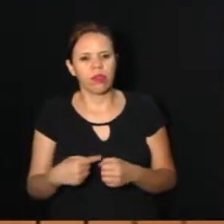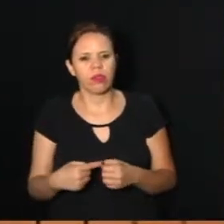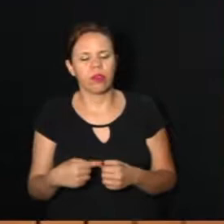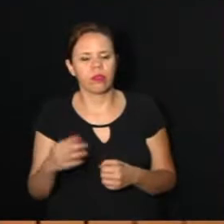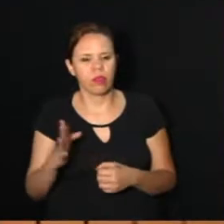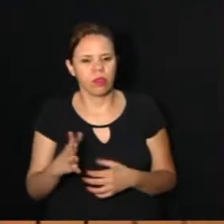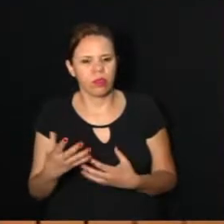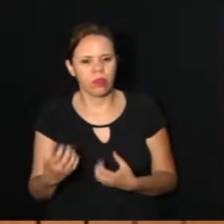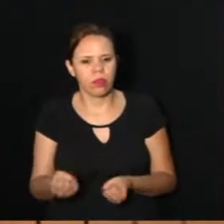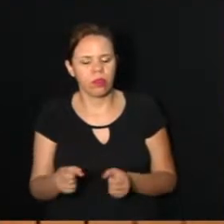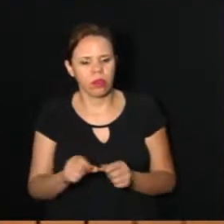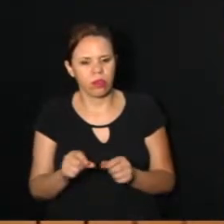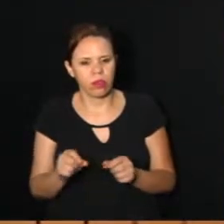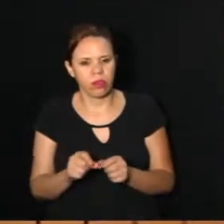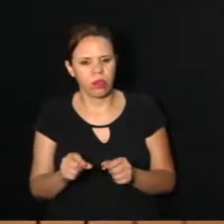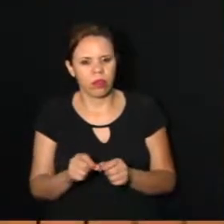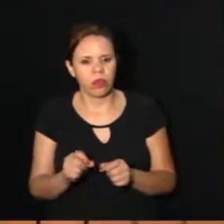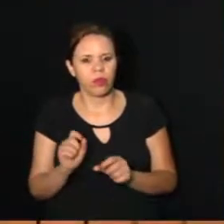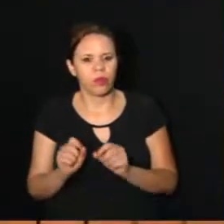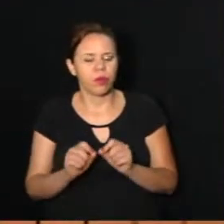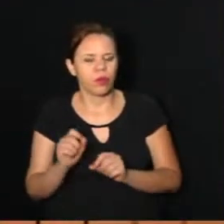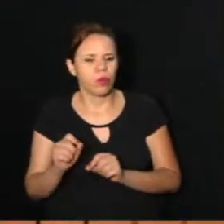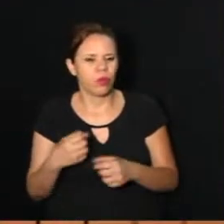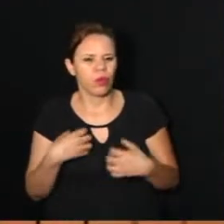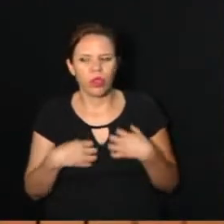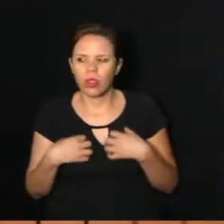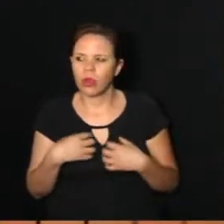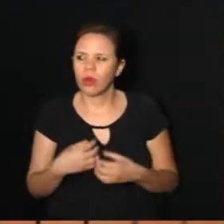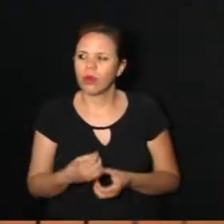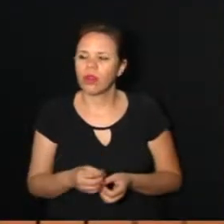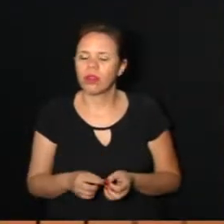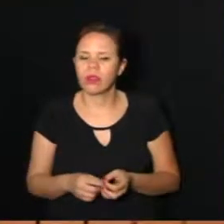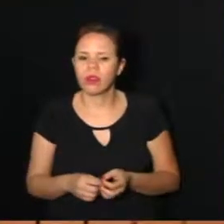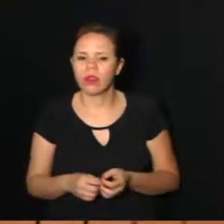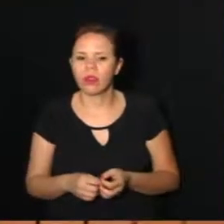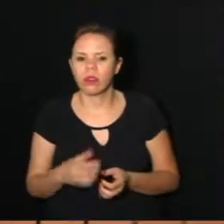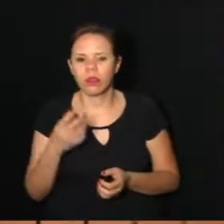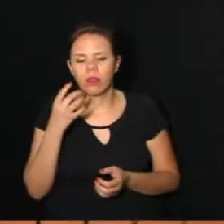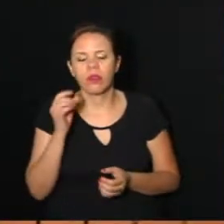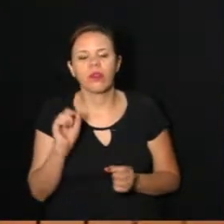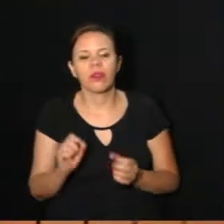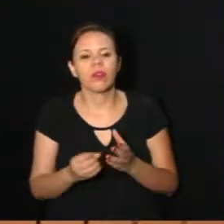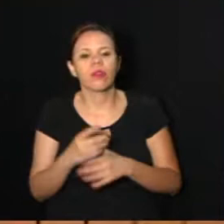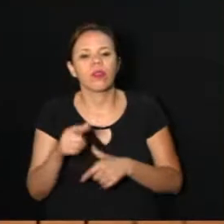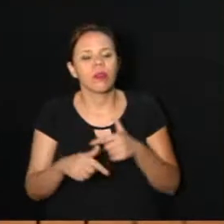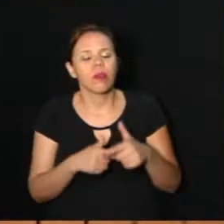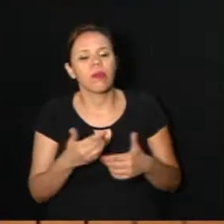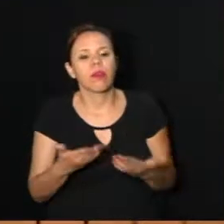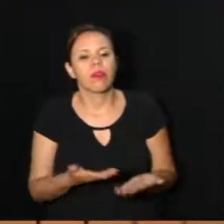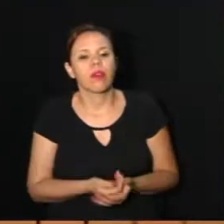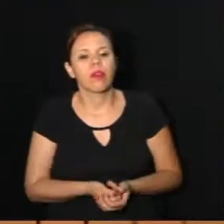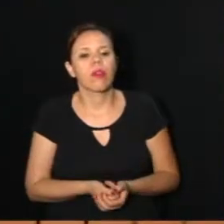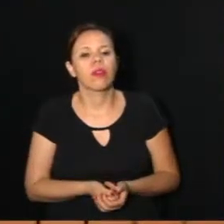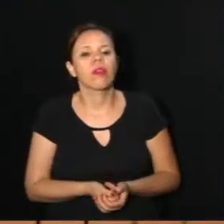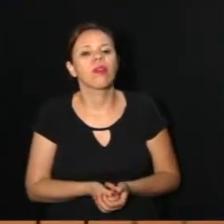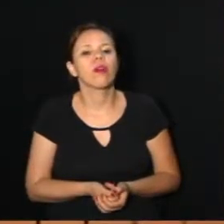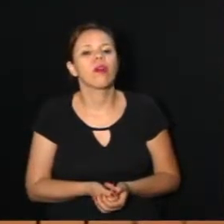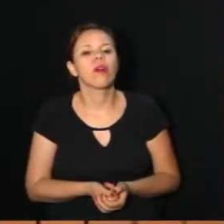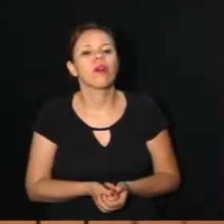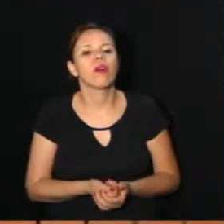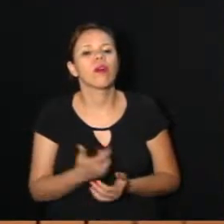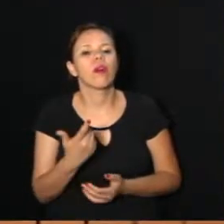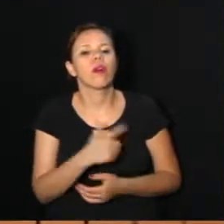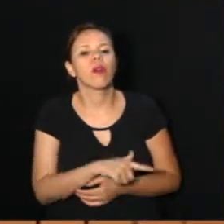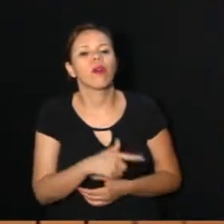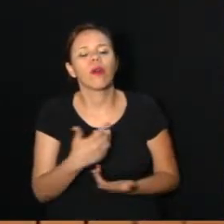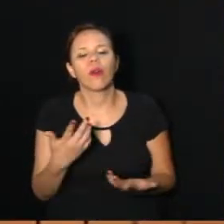ele classifica, então, o que incomoda, né? A presença daquela atividade ali. É a fumaça, é o odor,